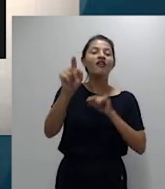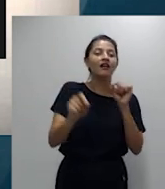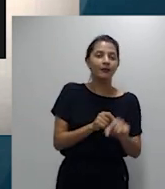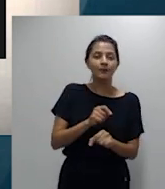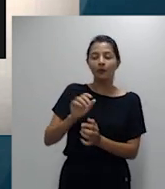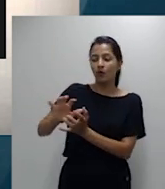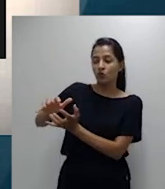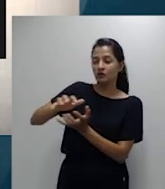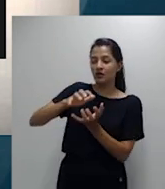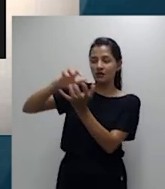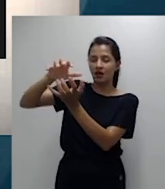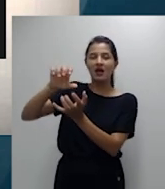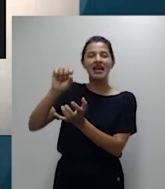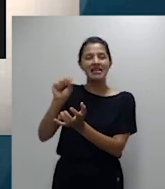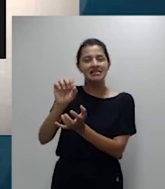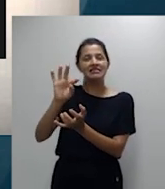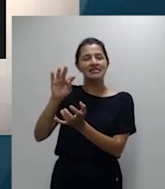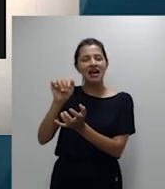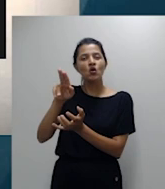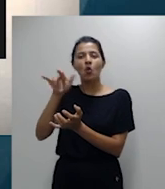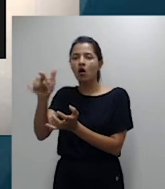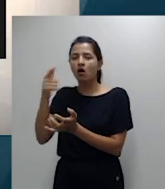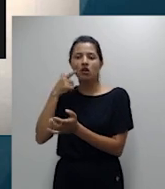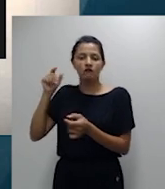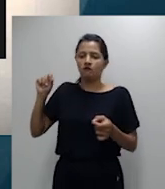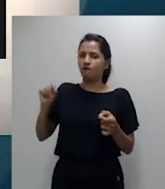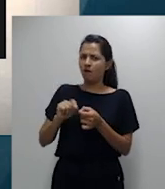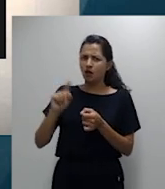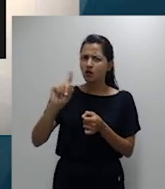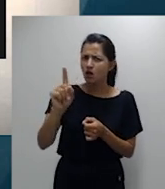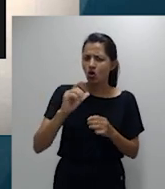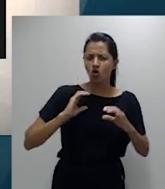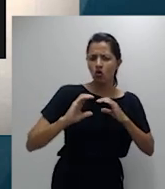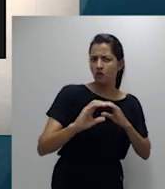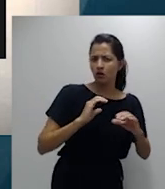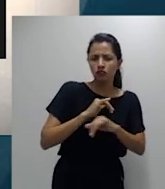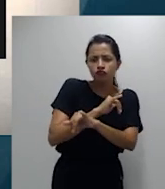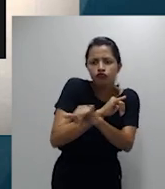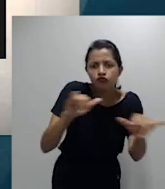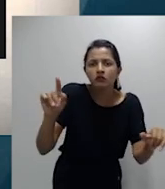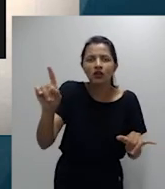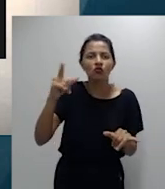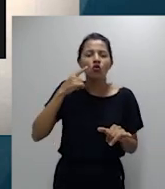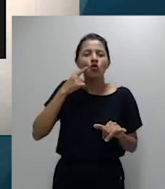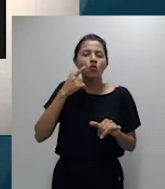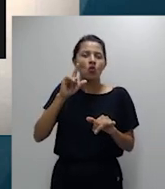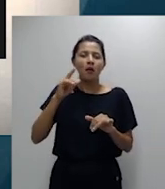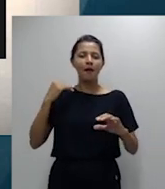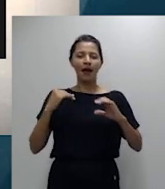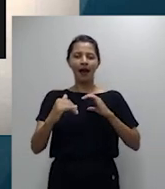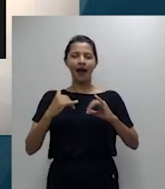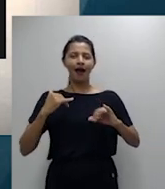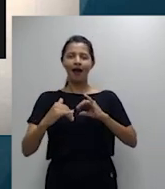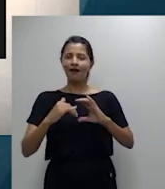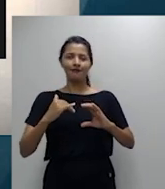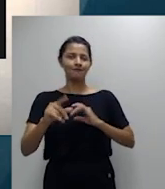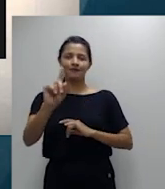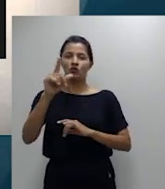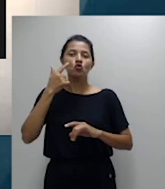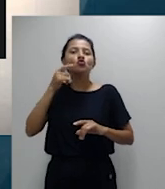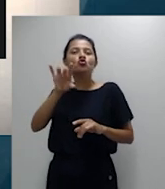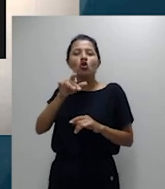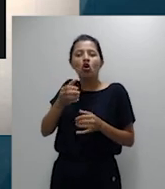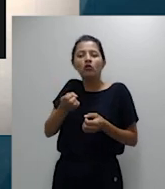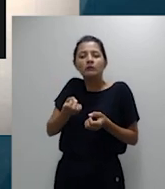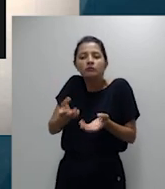da Star One não realizam comunicação apenas propagam sinais mas existe uma terceira e derradeira